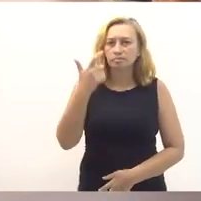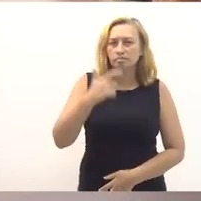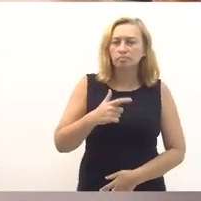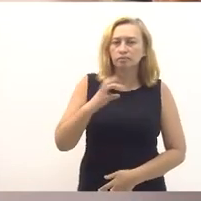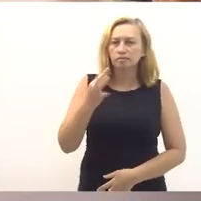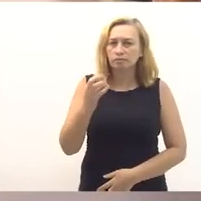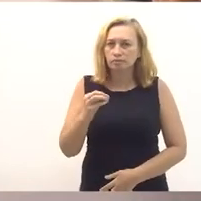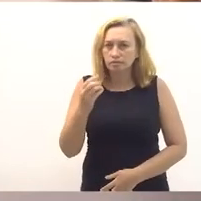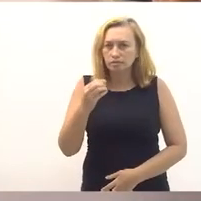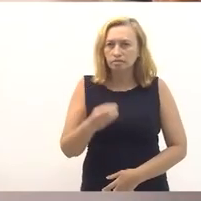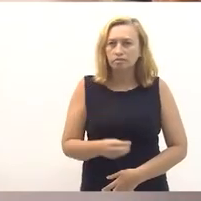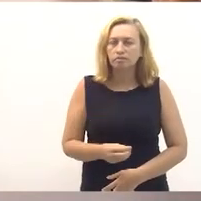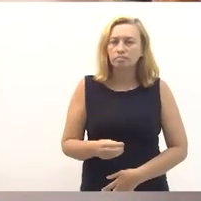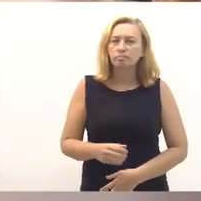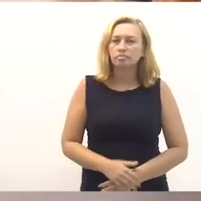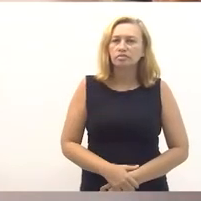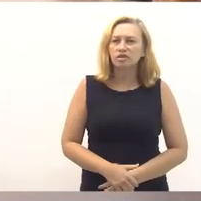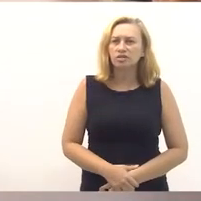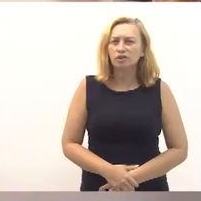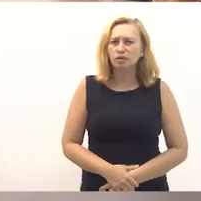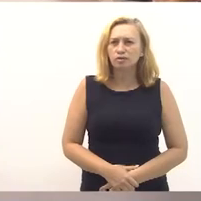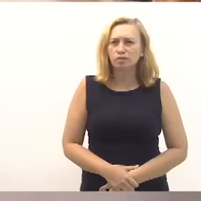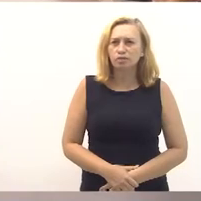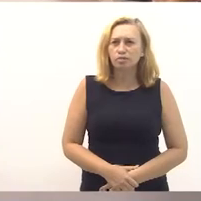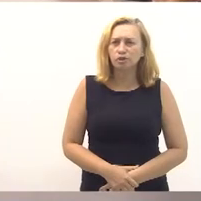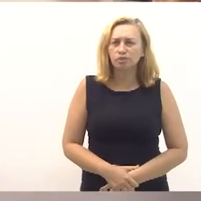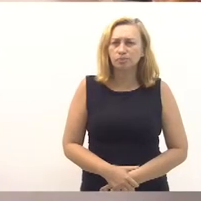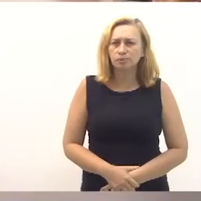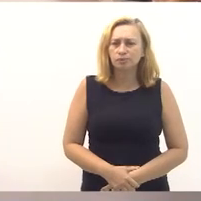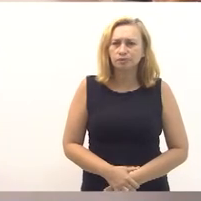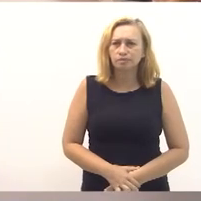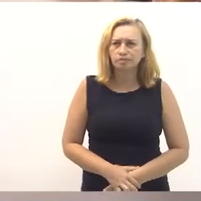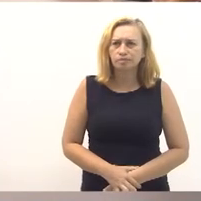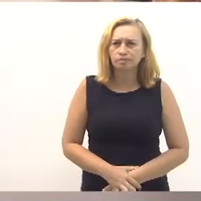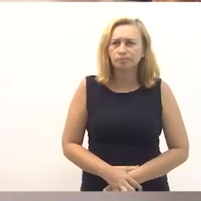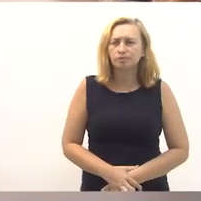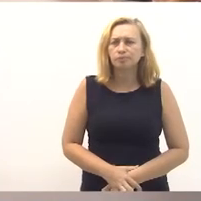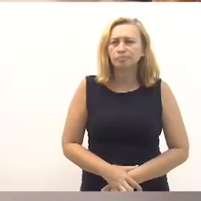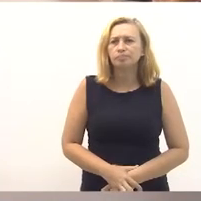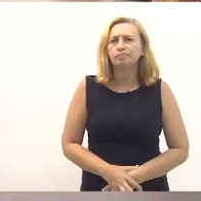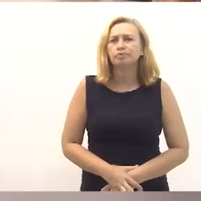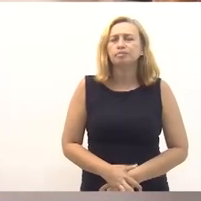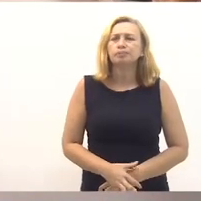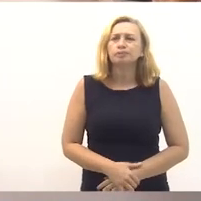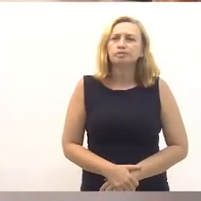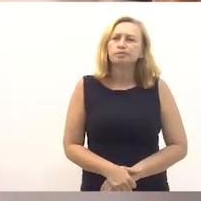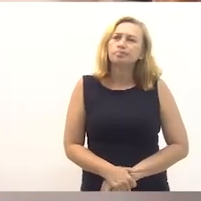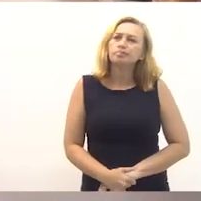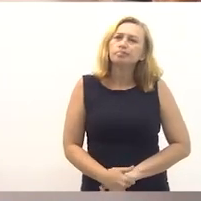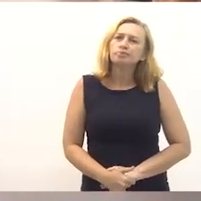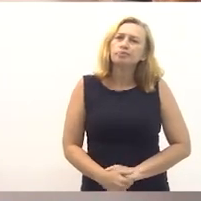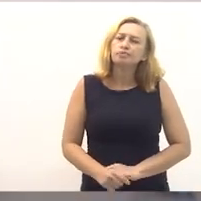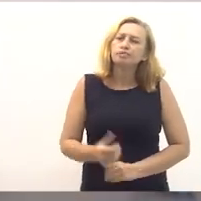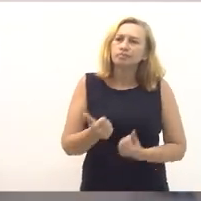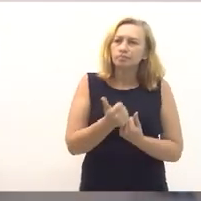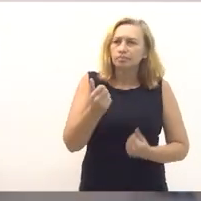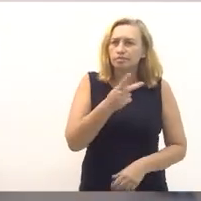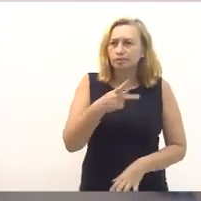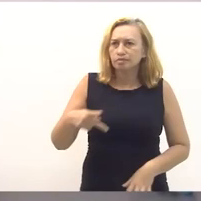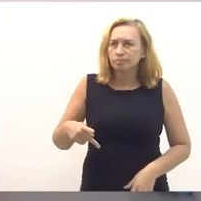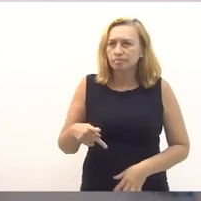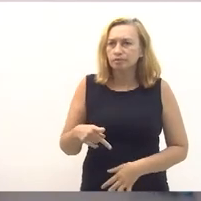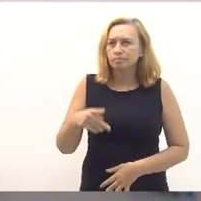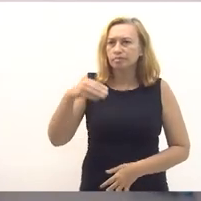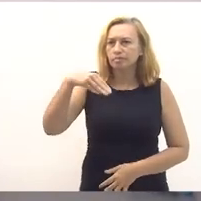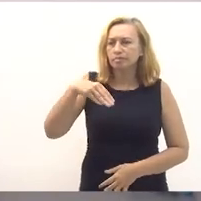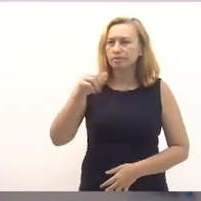o Thiago da Silva Oliveira vulgo Tiago orgânico da rede é vice-presidente da Macaé